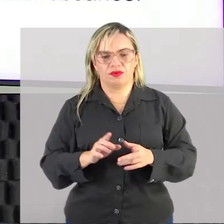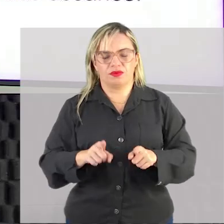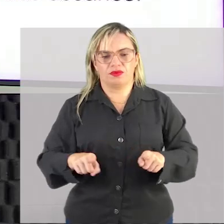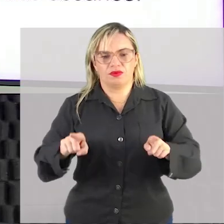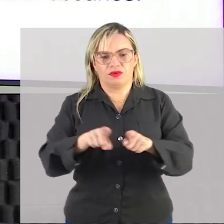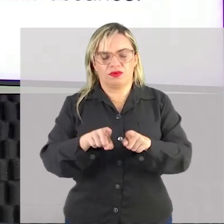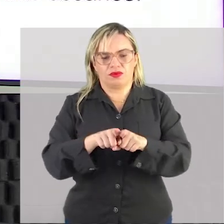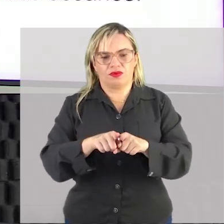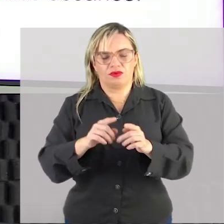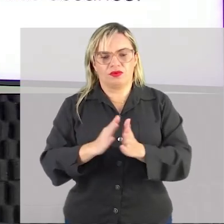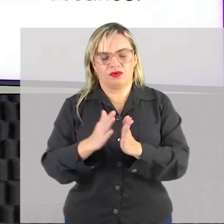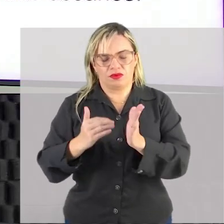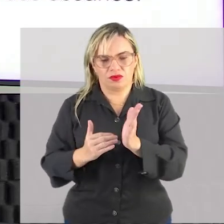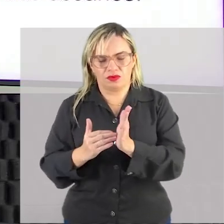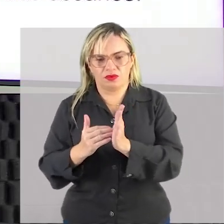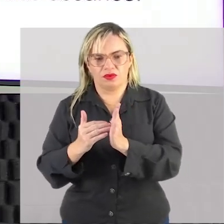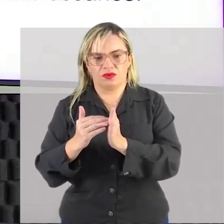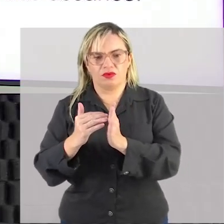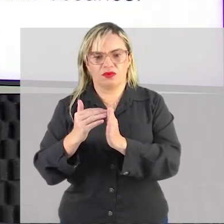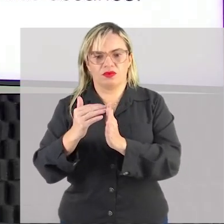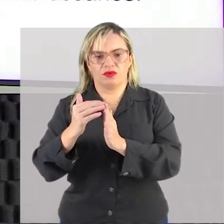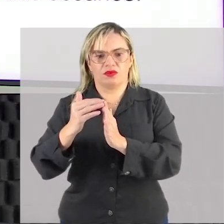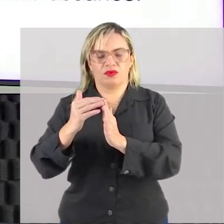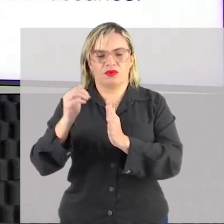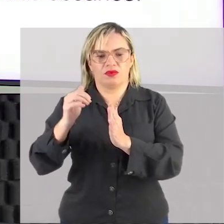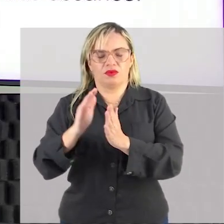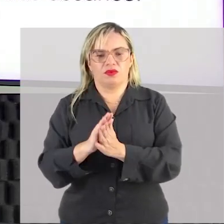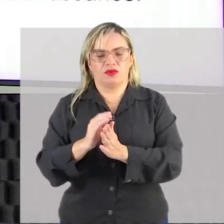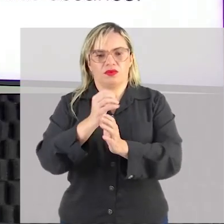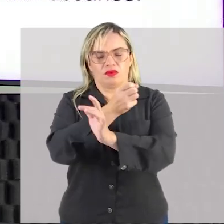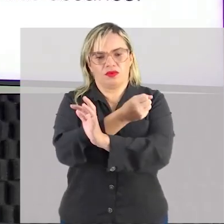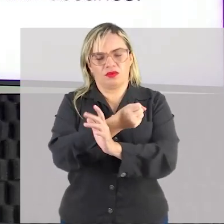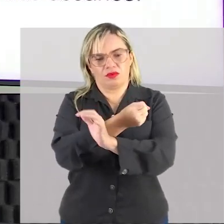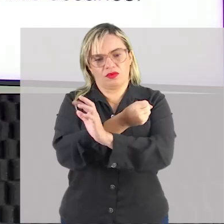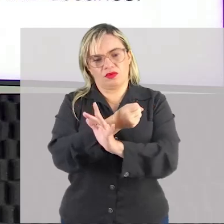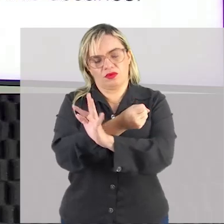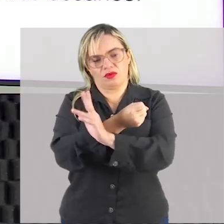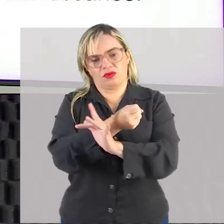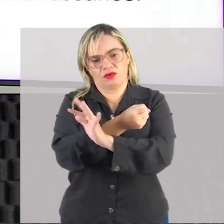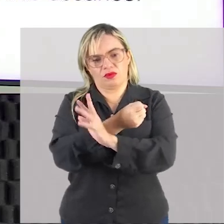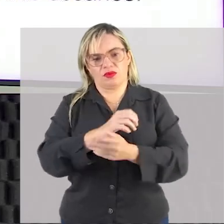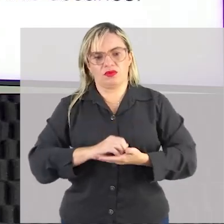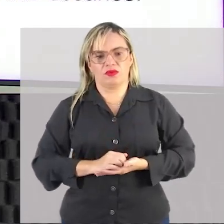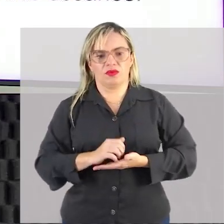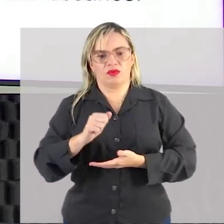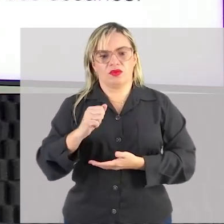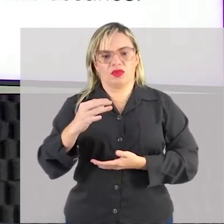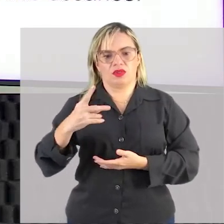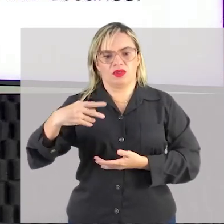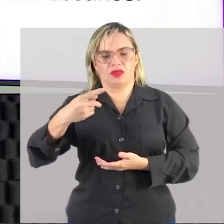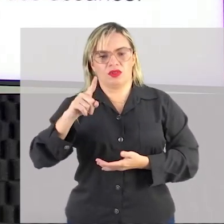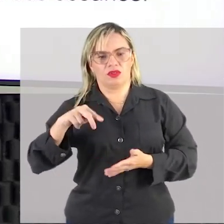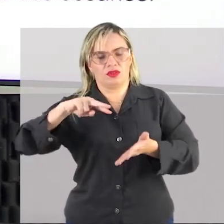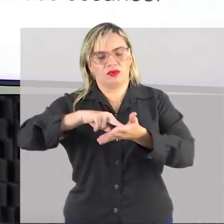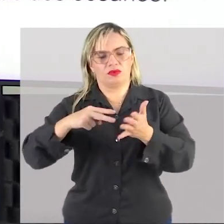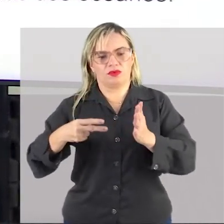acidez. Quanto mais gás carbônico no ambiente, maior é a acidez.